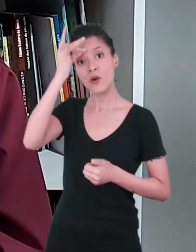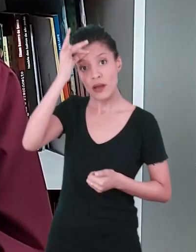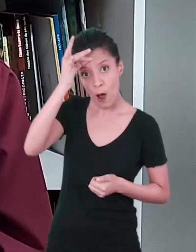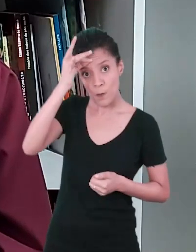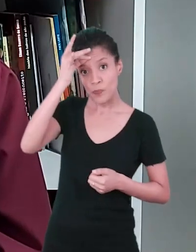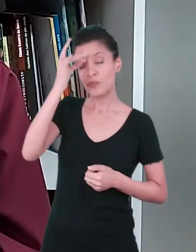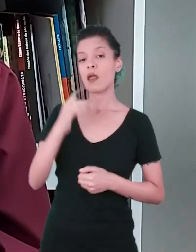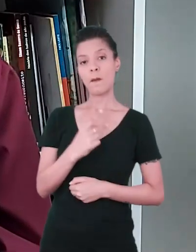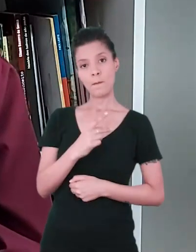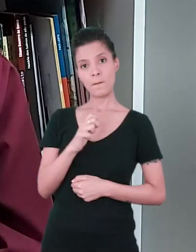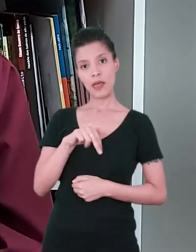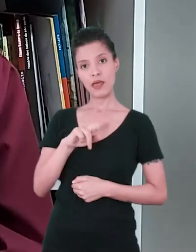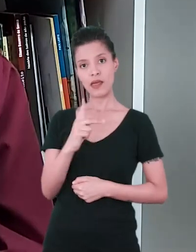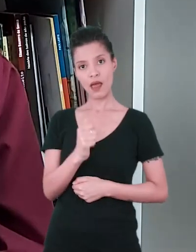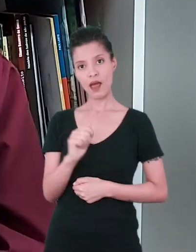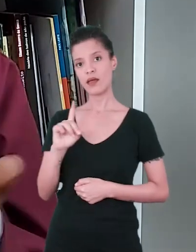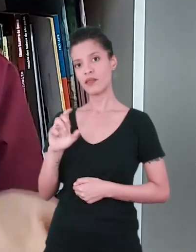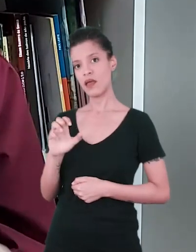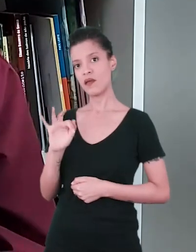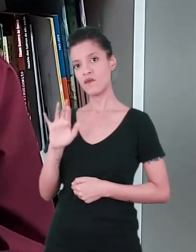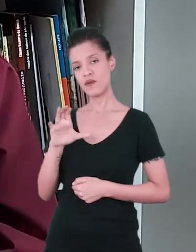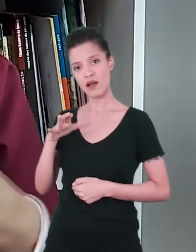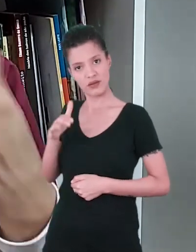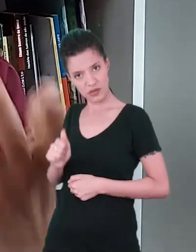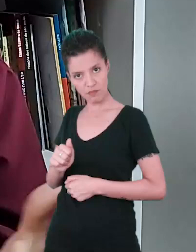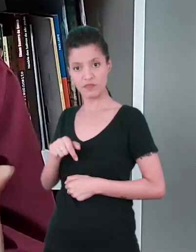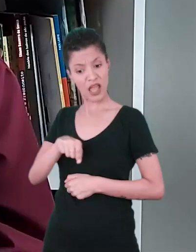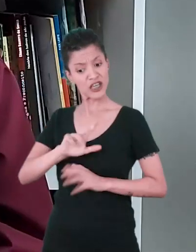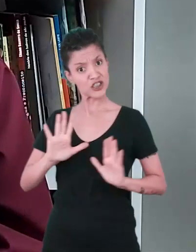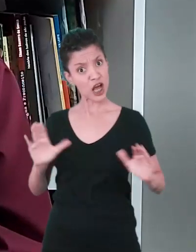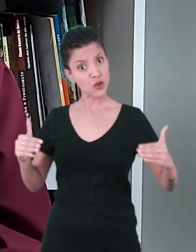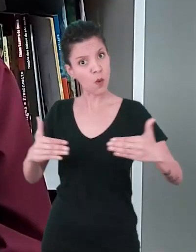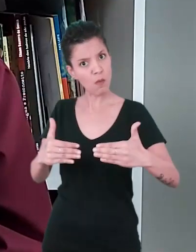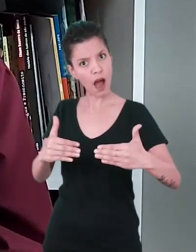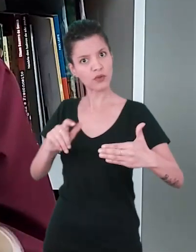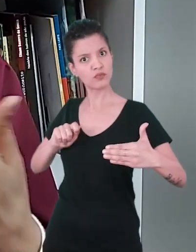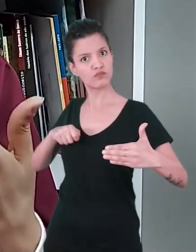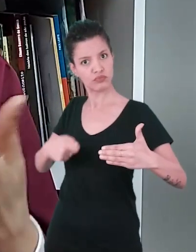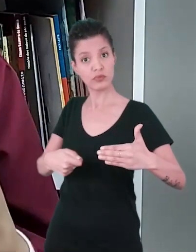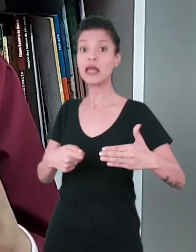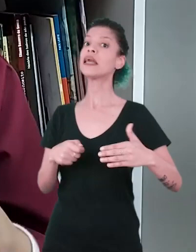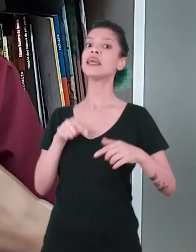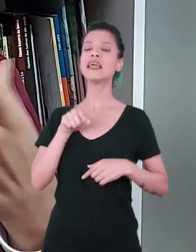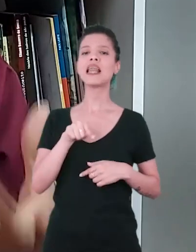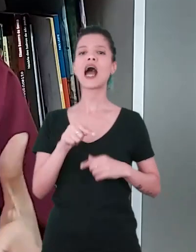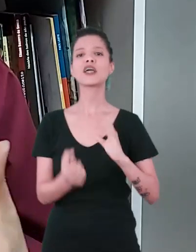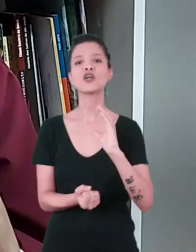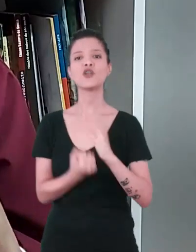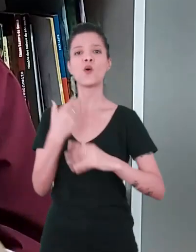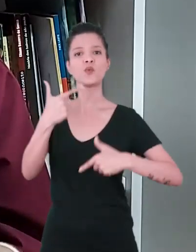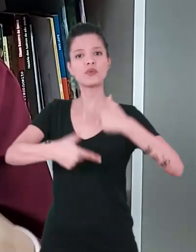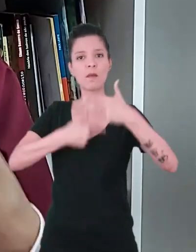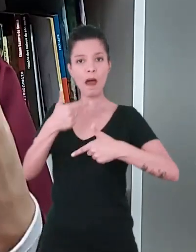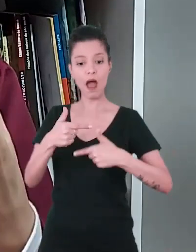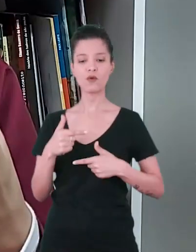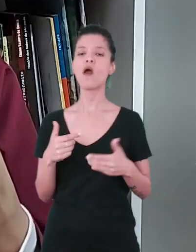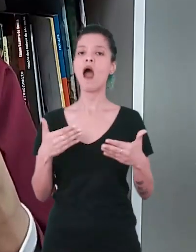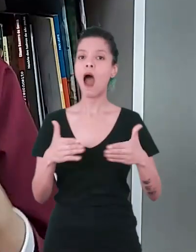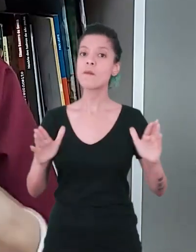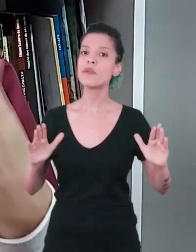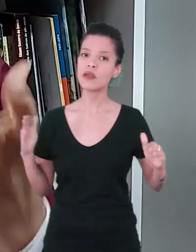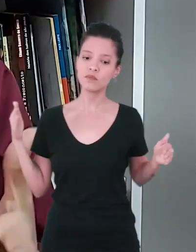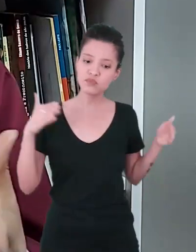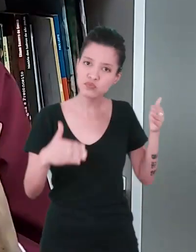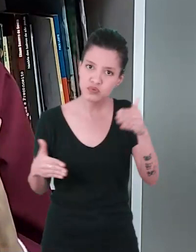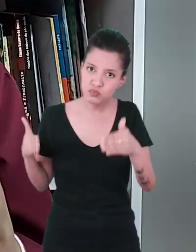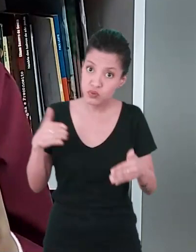que tem aqui na nossa região, que é um espaço tombado, e que a gente desenvolveu também um trabalho lá de ativação daquele espaço. É um espaço